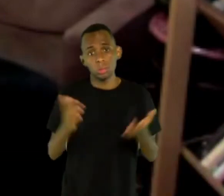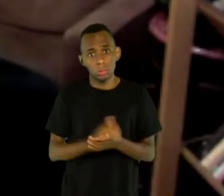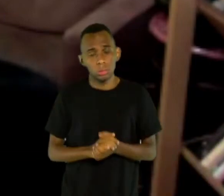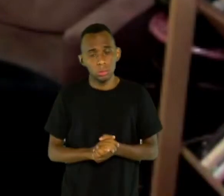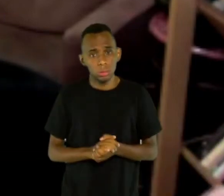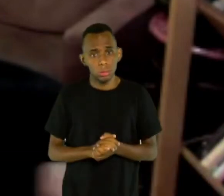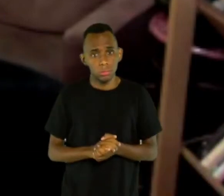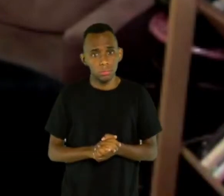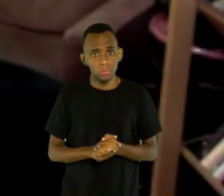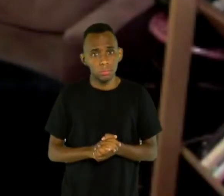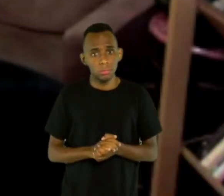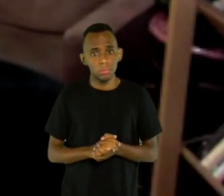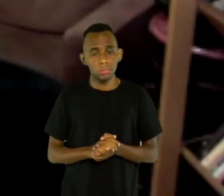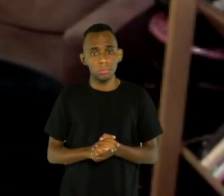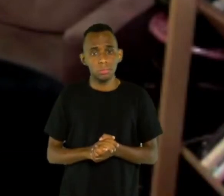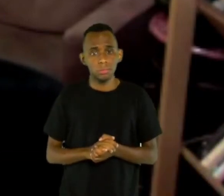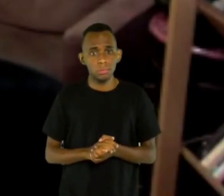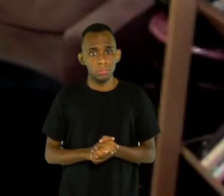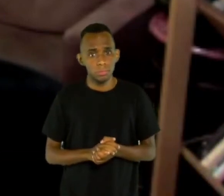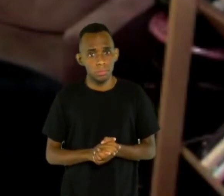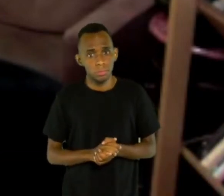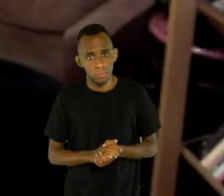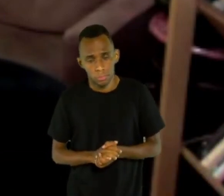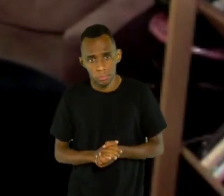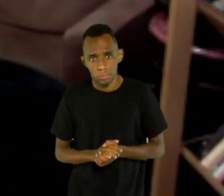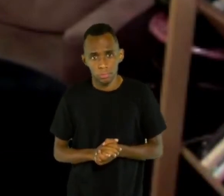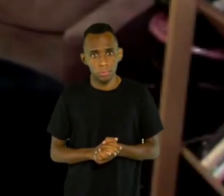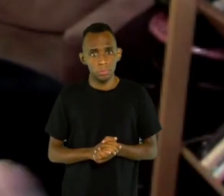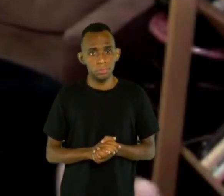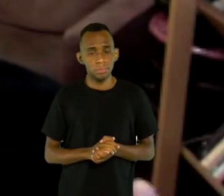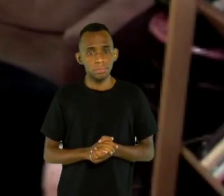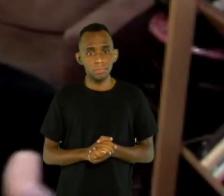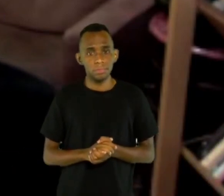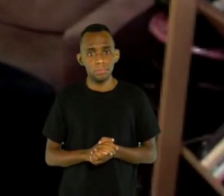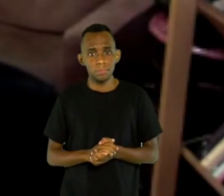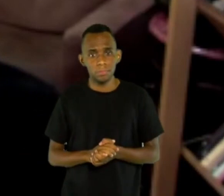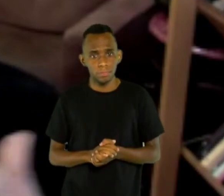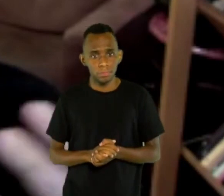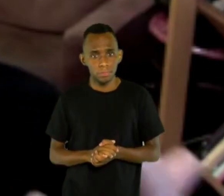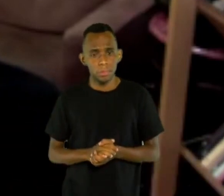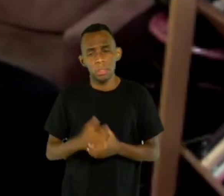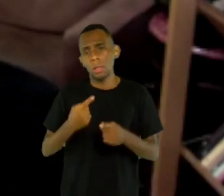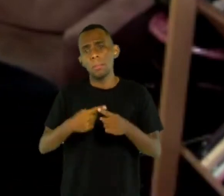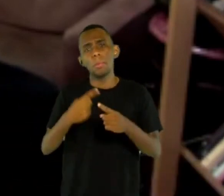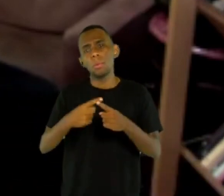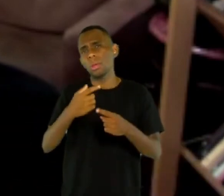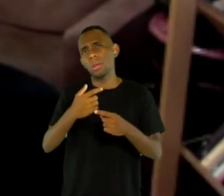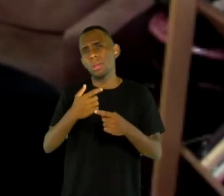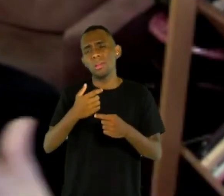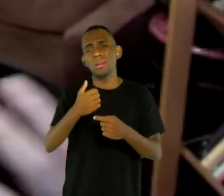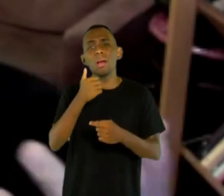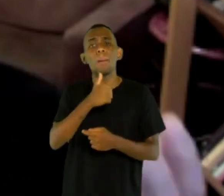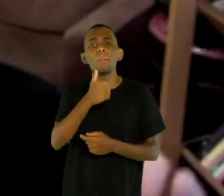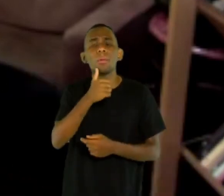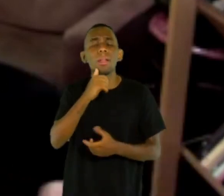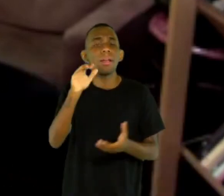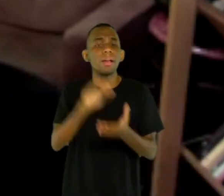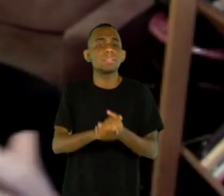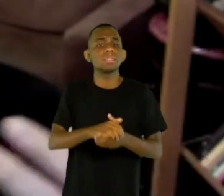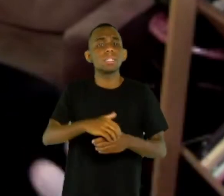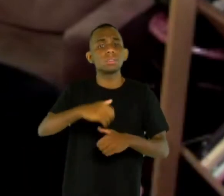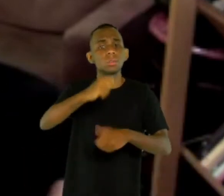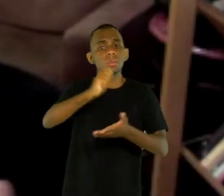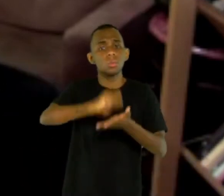Por que não é? Uma mulher que é casada com um escritor, que tem